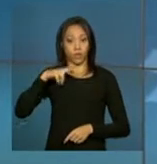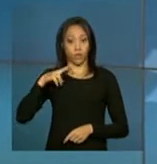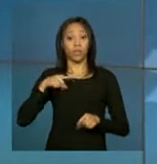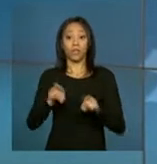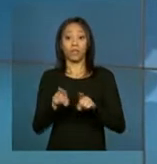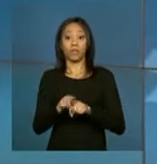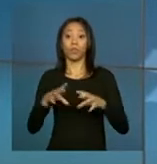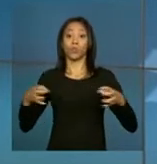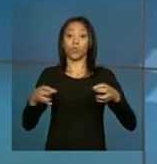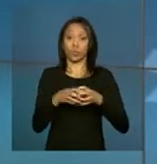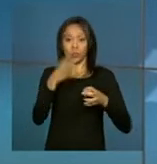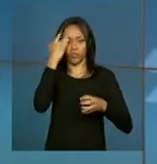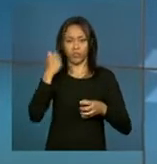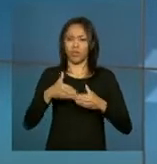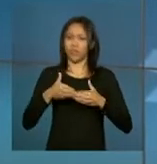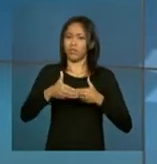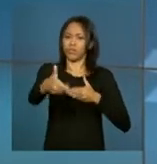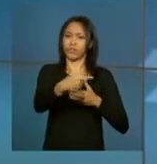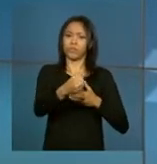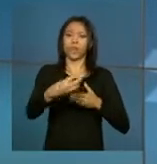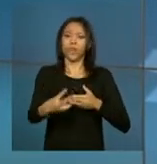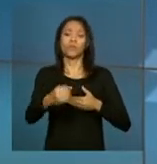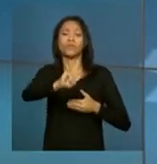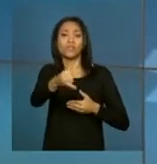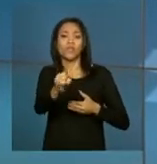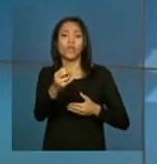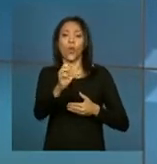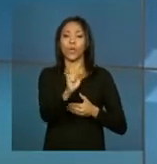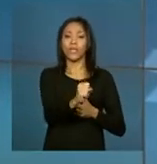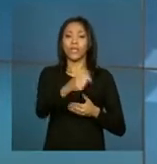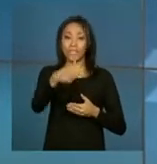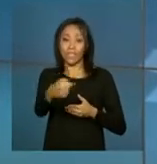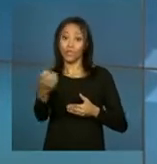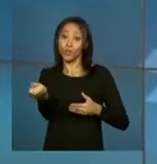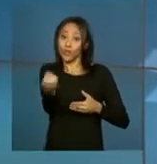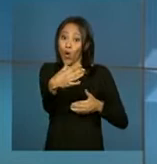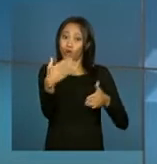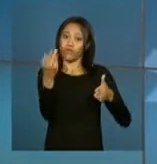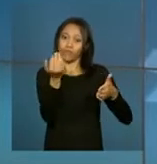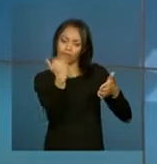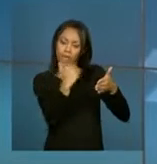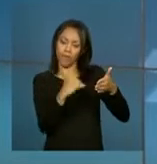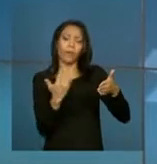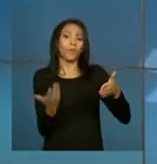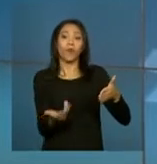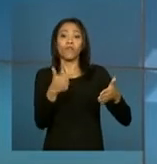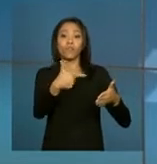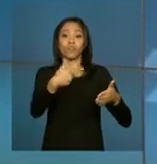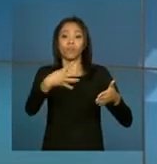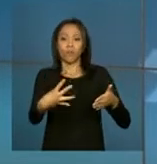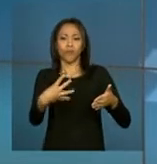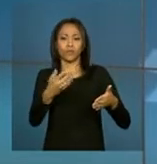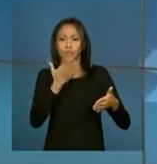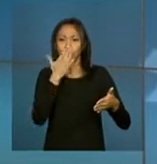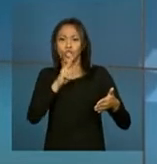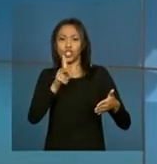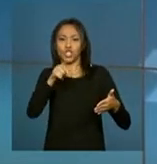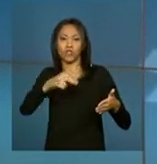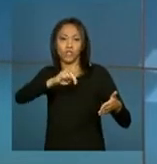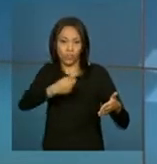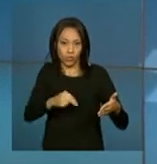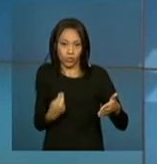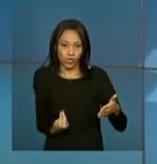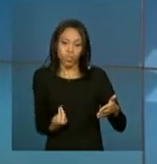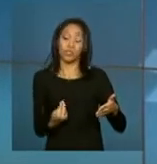a partir de janeiro de 2014. São 87 novos itens, entre eles 24 novos tipos de